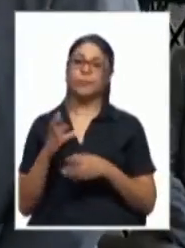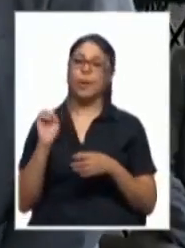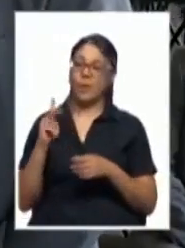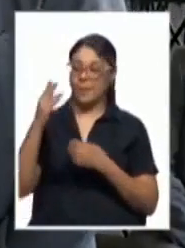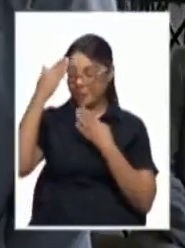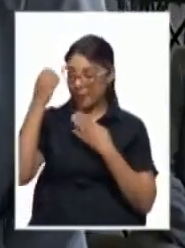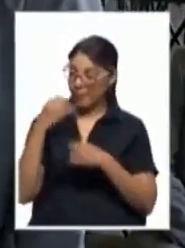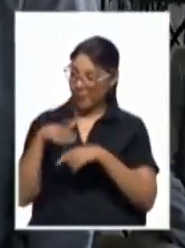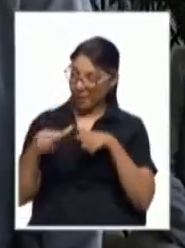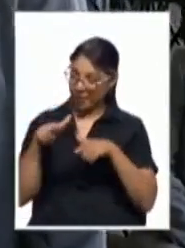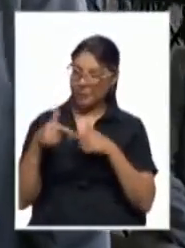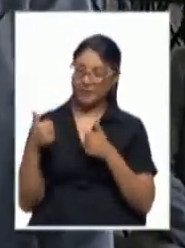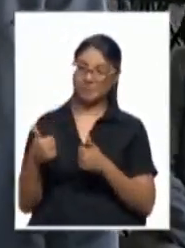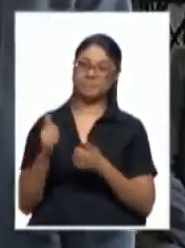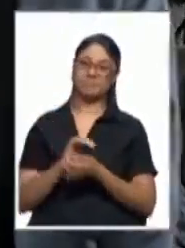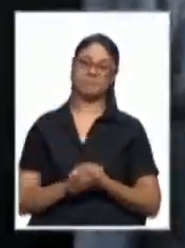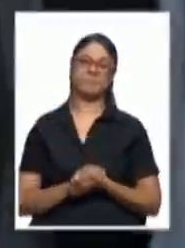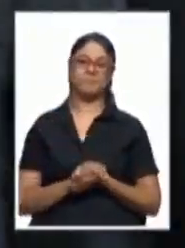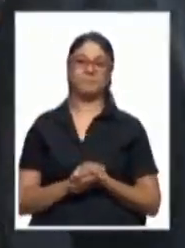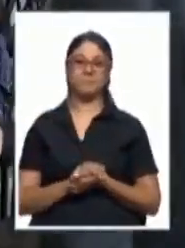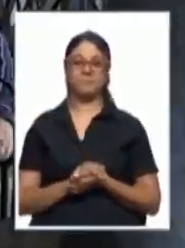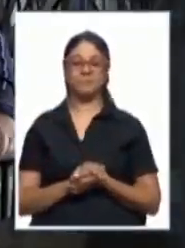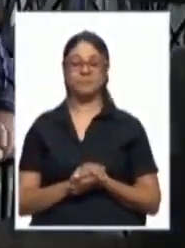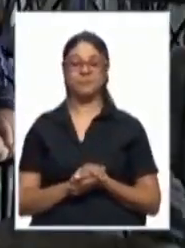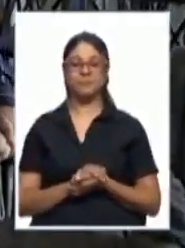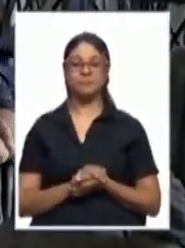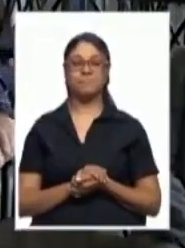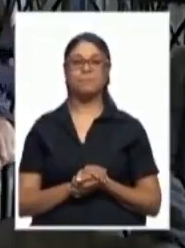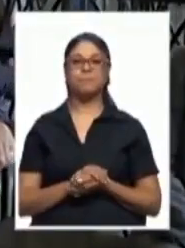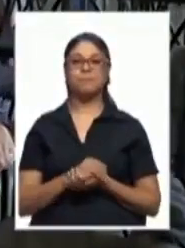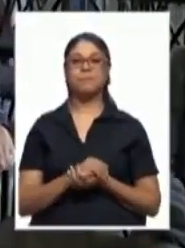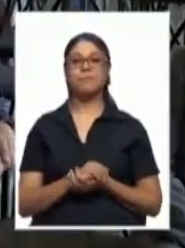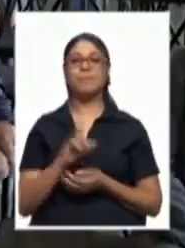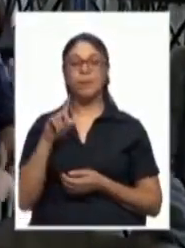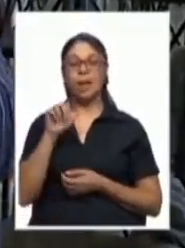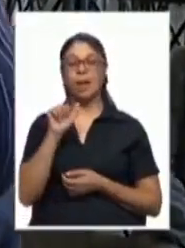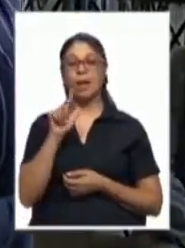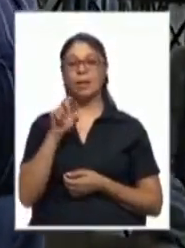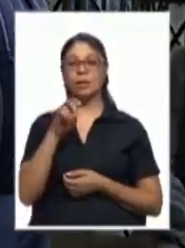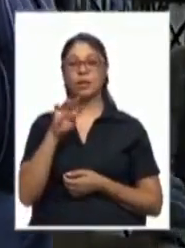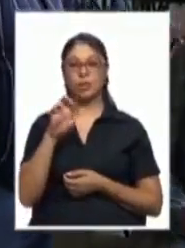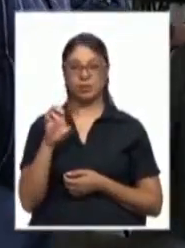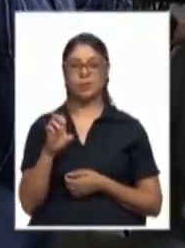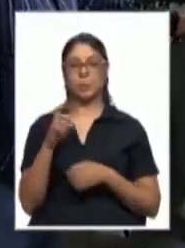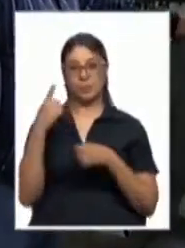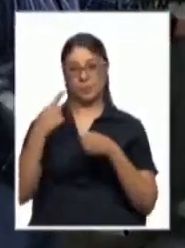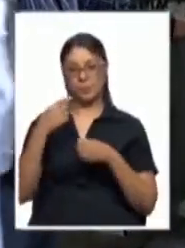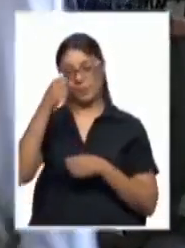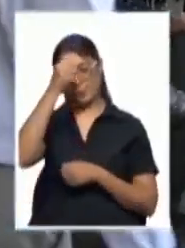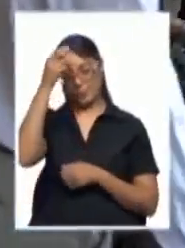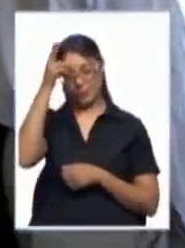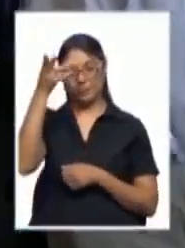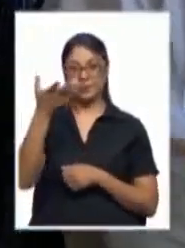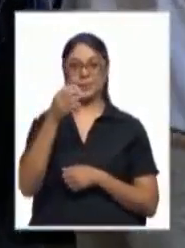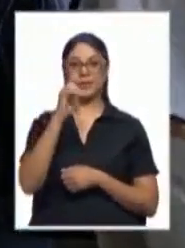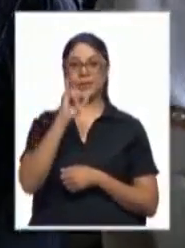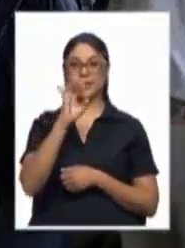trabalho para o senhor. Muito obrigado. Tá bom? Também. Tá bom. Alexandre Augusto, prefeito de Itamonte. Conversar agora com outro prefeito também.